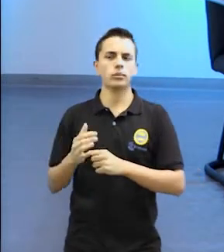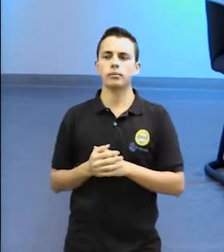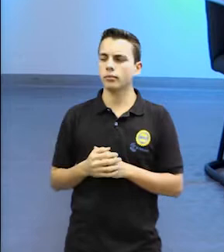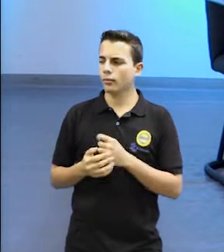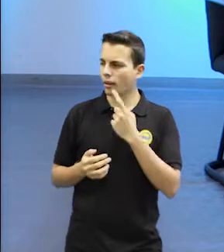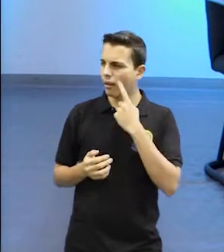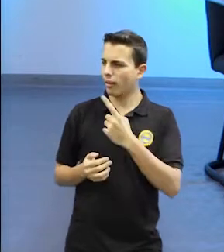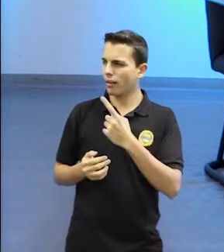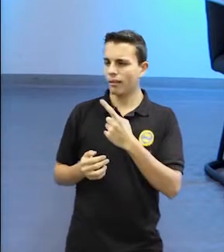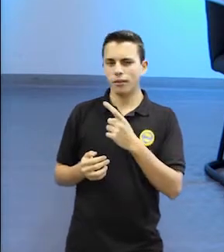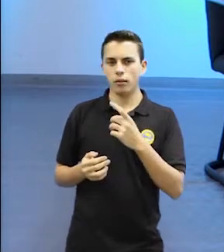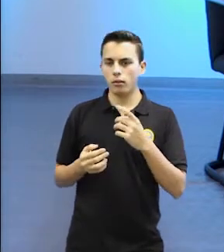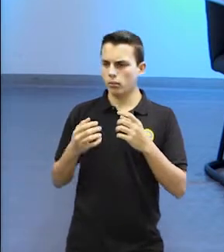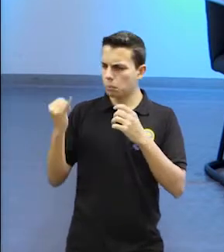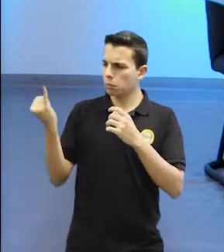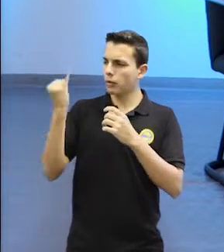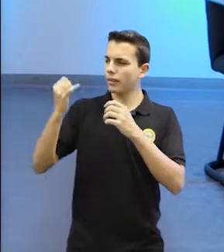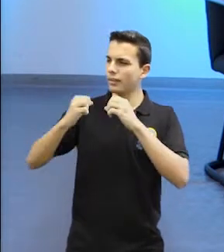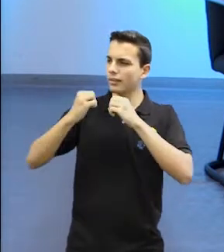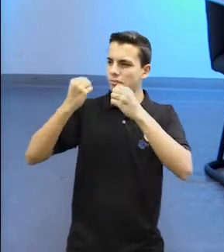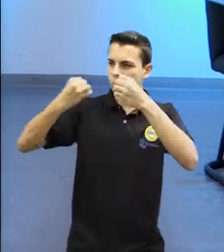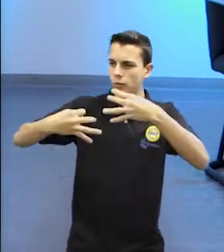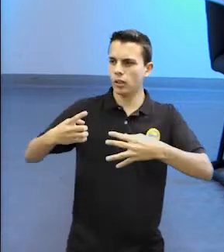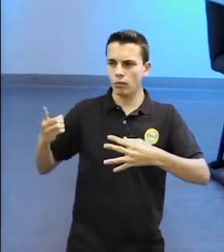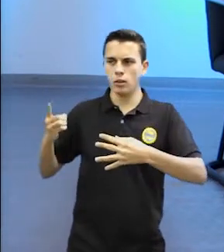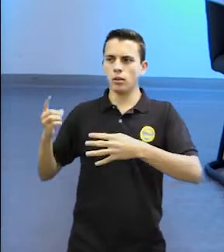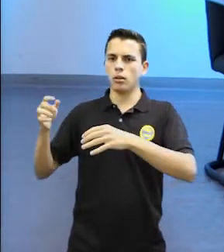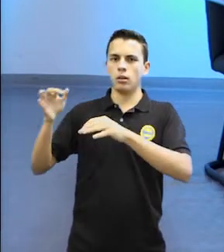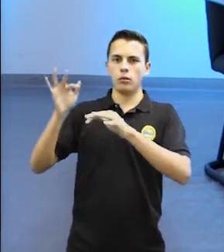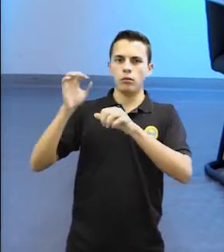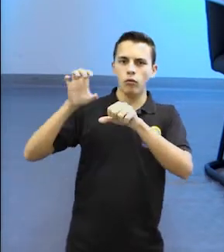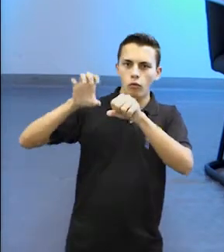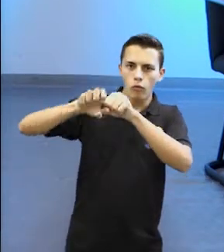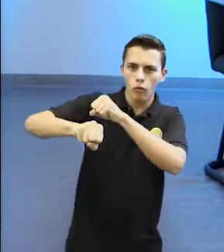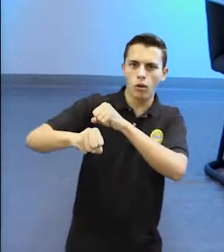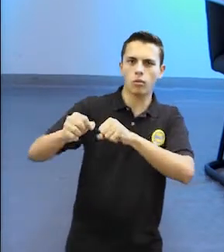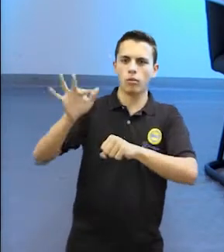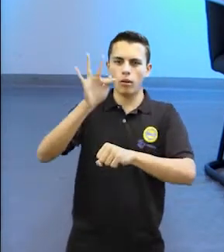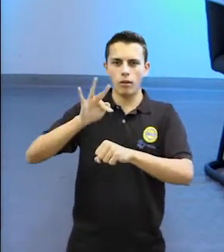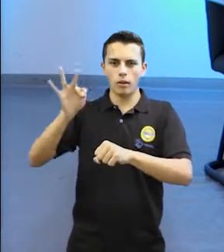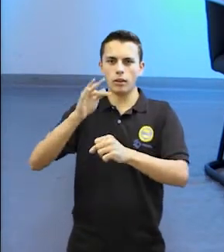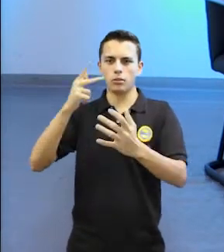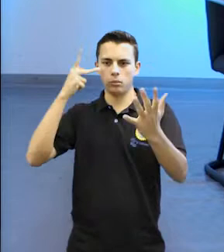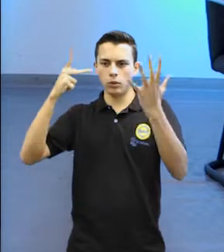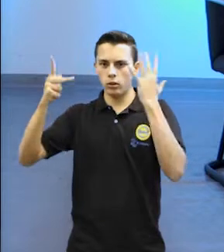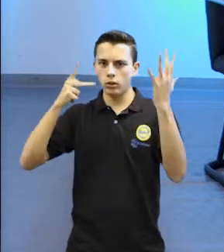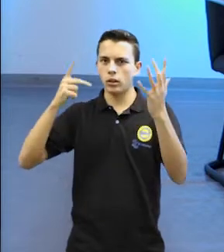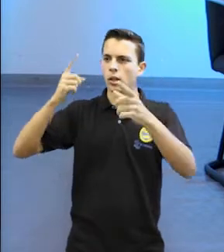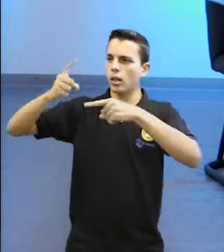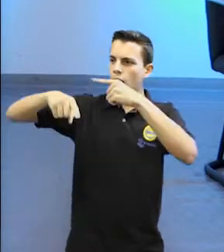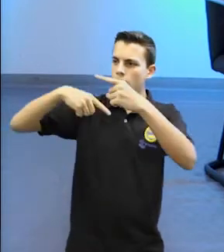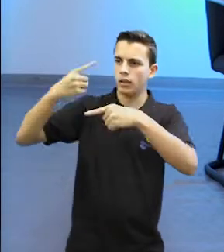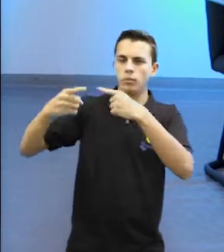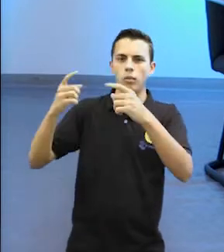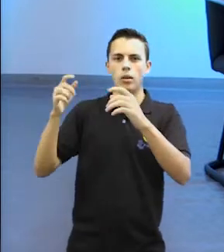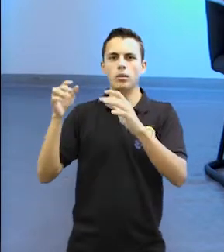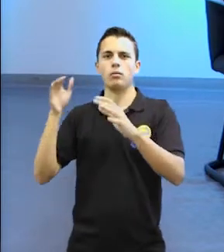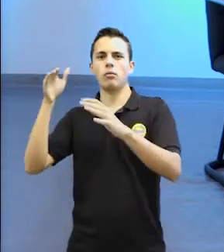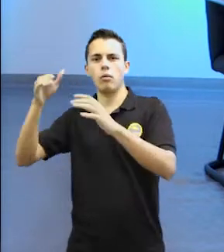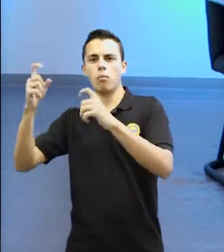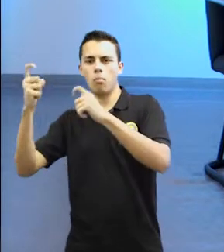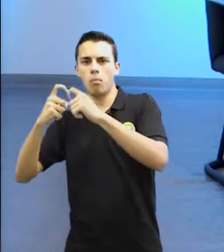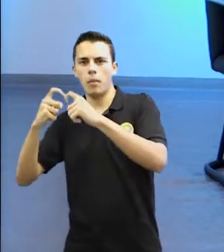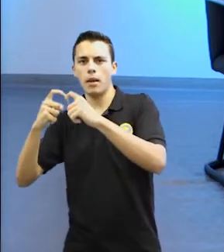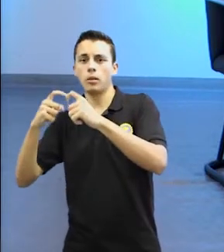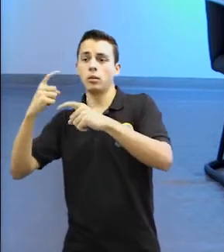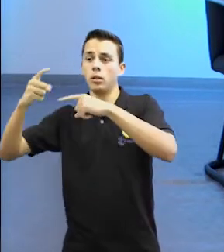se formou em psicologia, aí você... Foi para a área de clínica, isso, aí saiu da clínica. Isso, fui para recursos humanos.